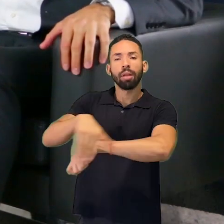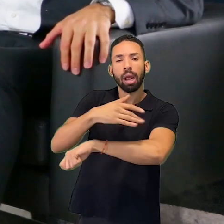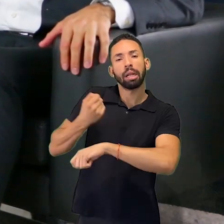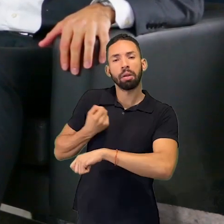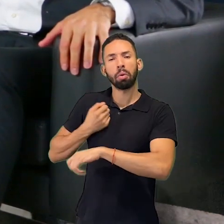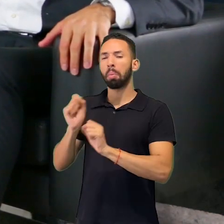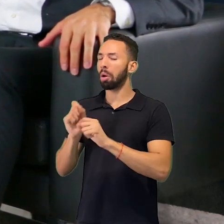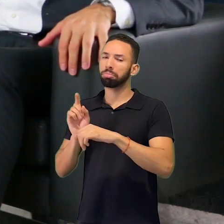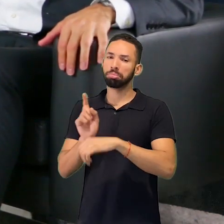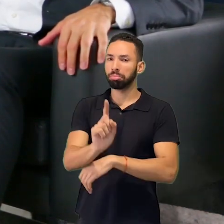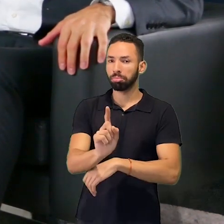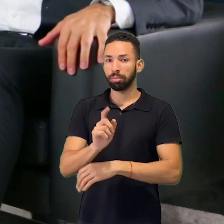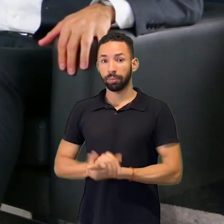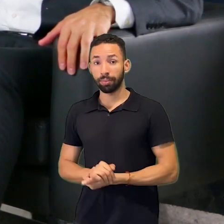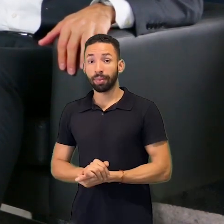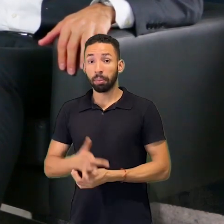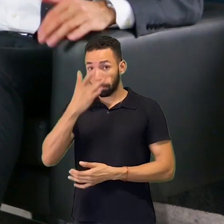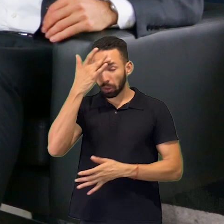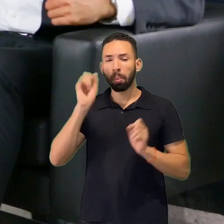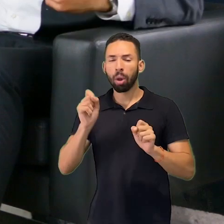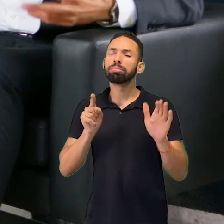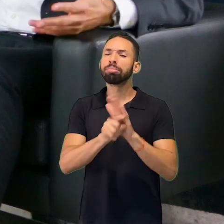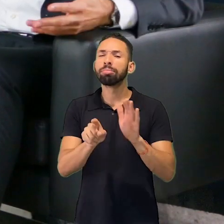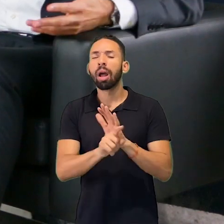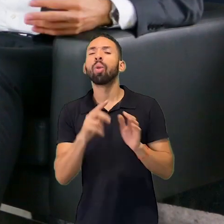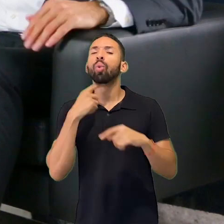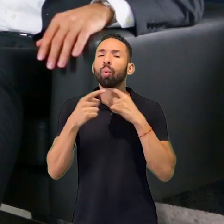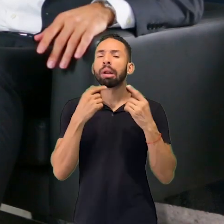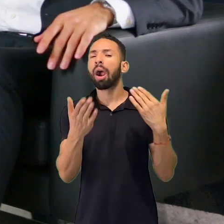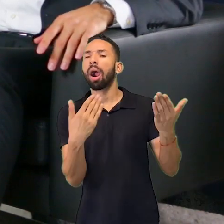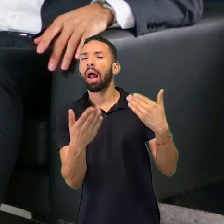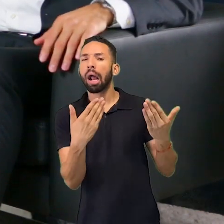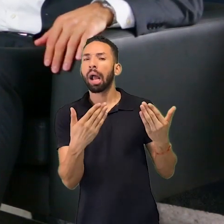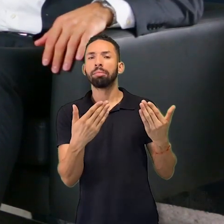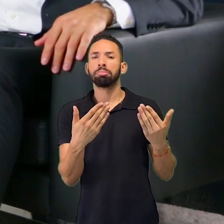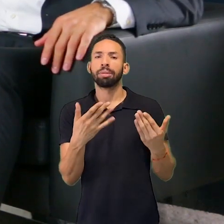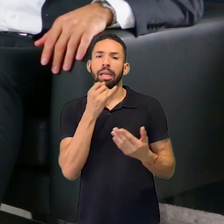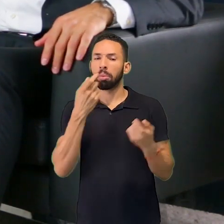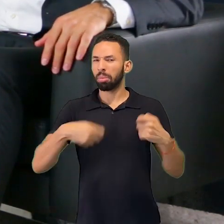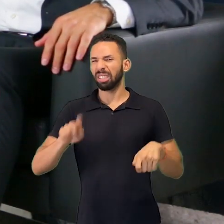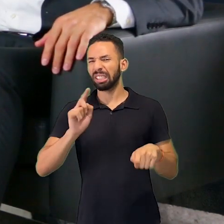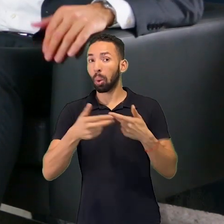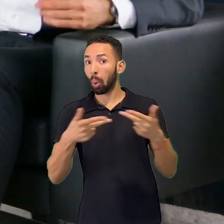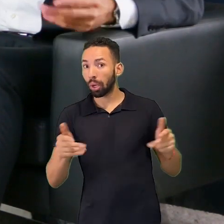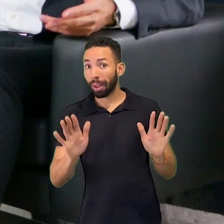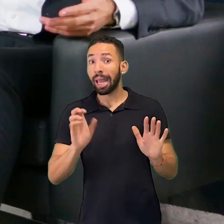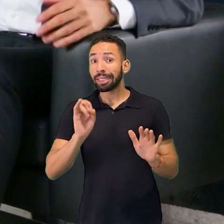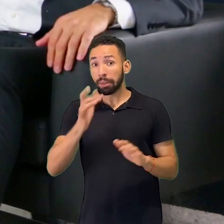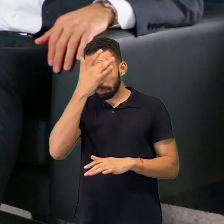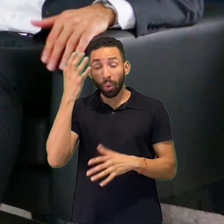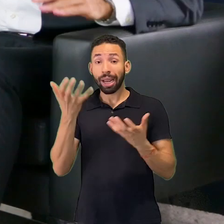endereço, telefone e pode ir até lá. A princípio ela pode ir lá tirar dúvidas sem precisar de